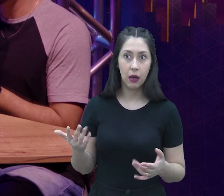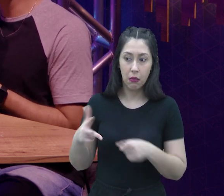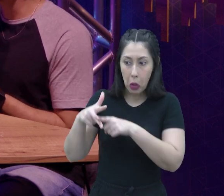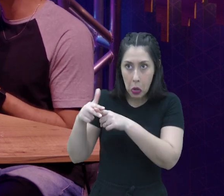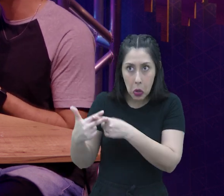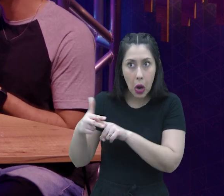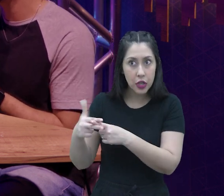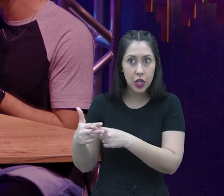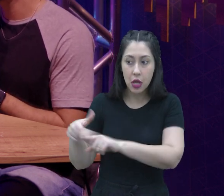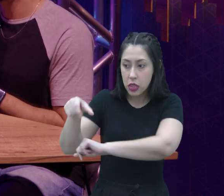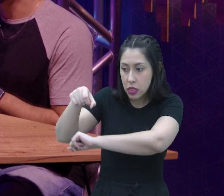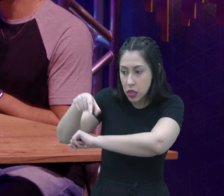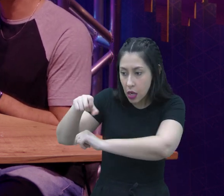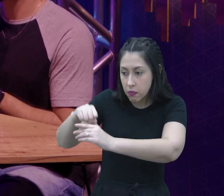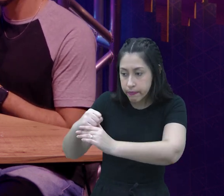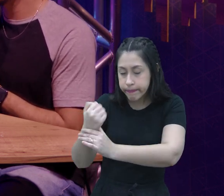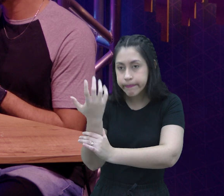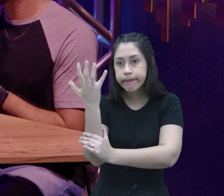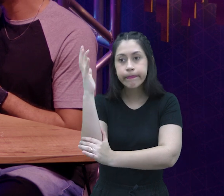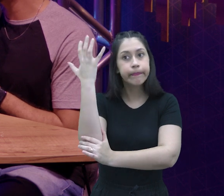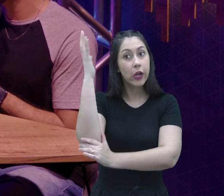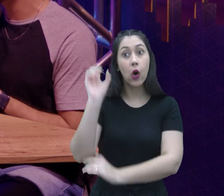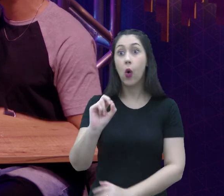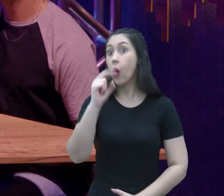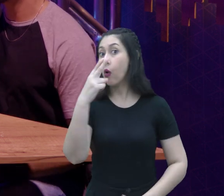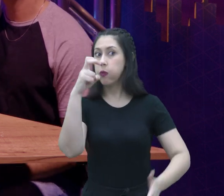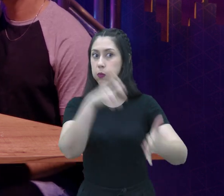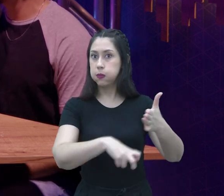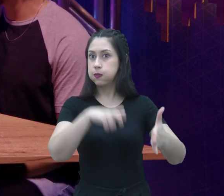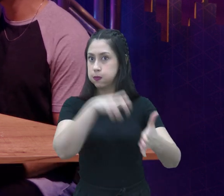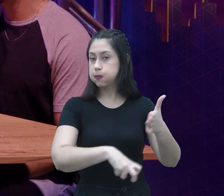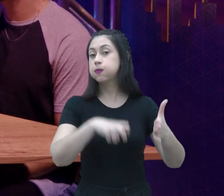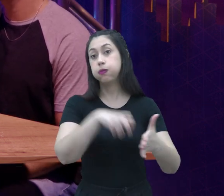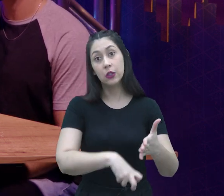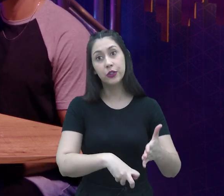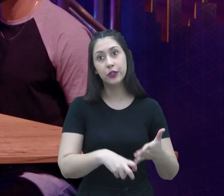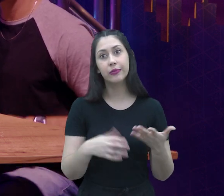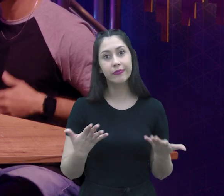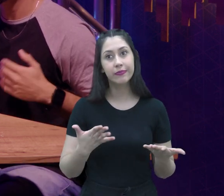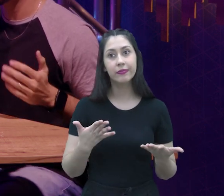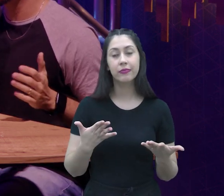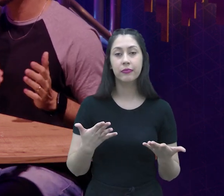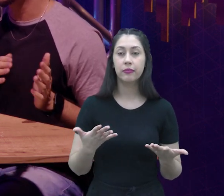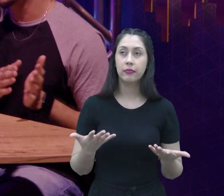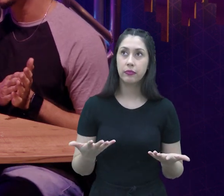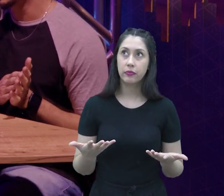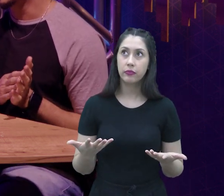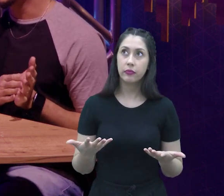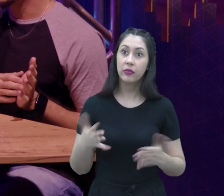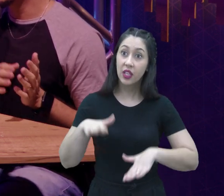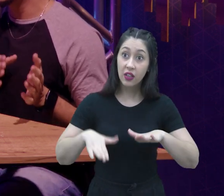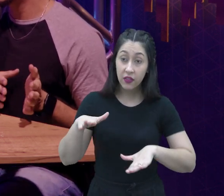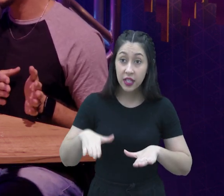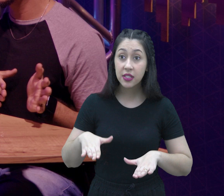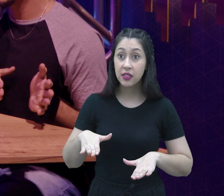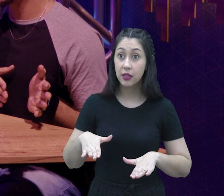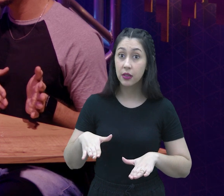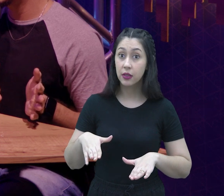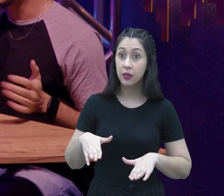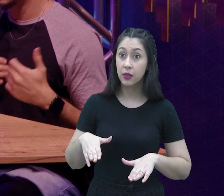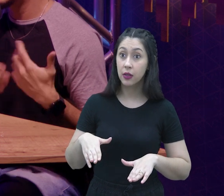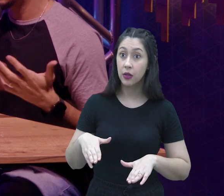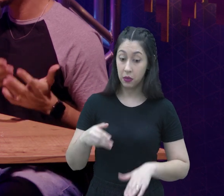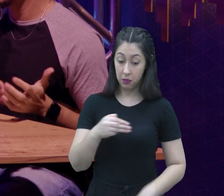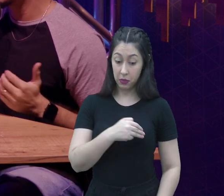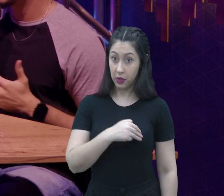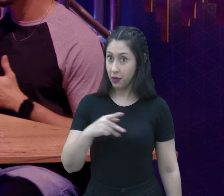seja corrigido, né? Ou quem tiver que ser penalizado, seja penalizado. Muitas vezes o Ministério